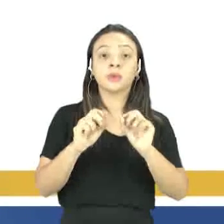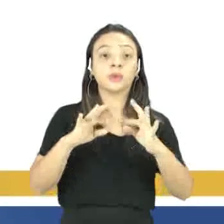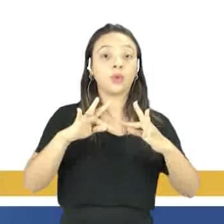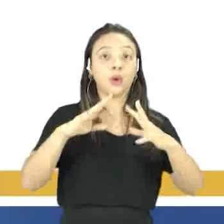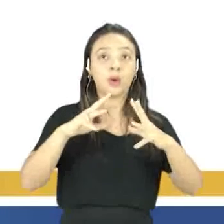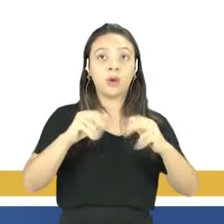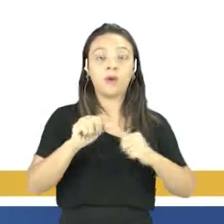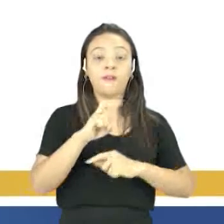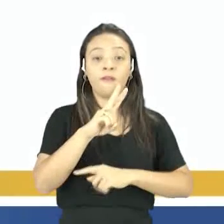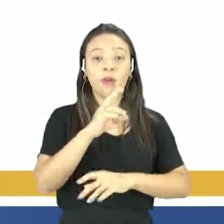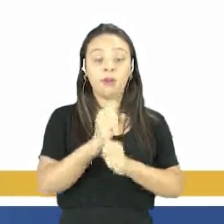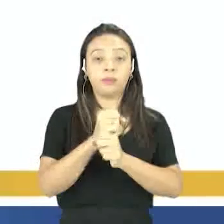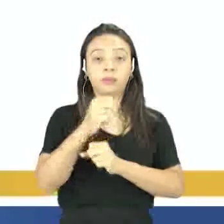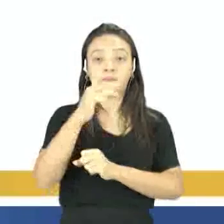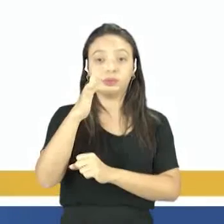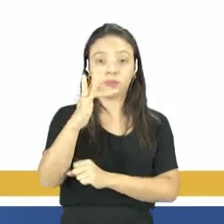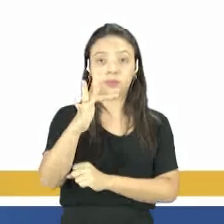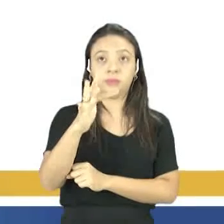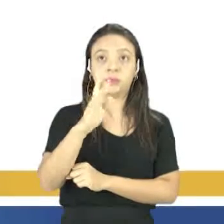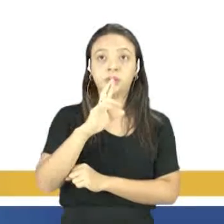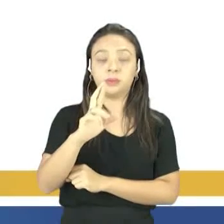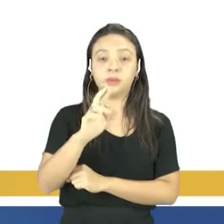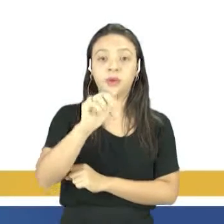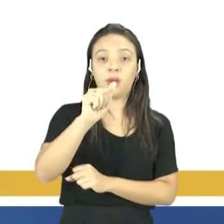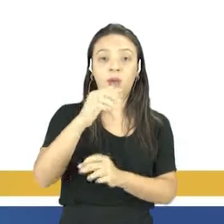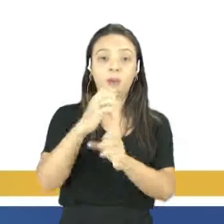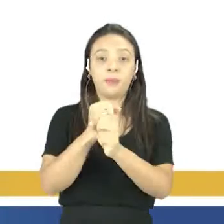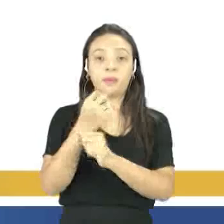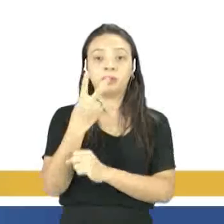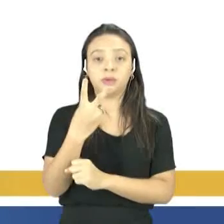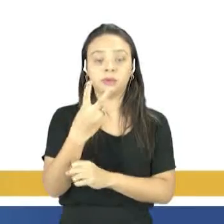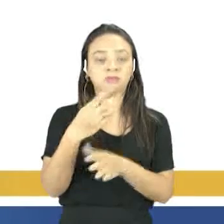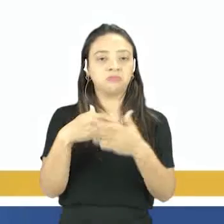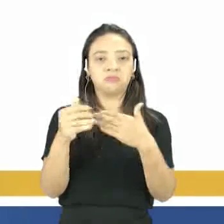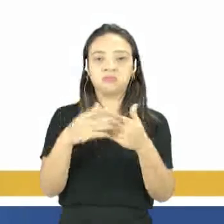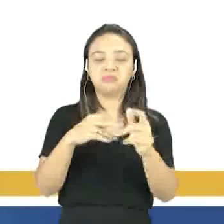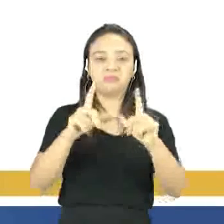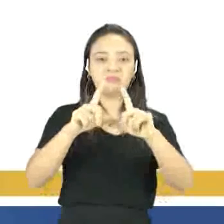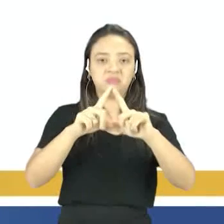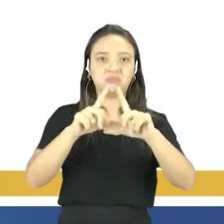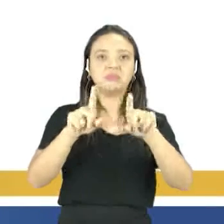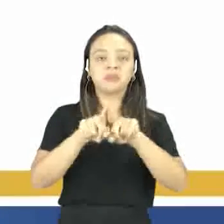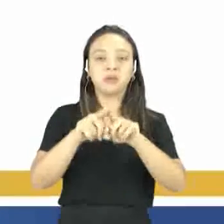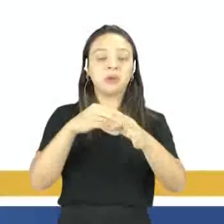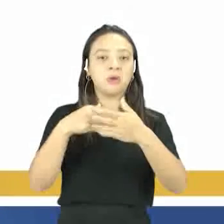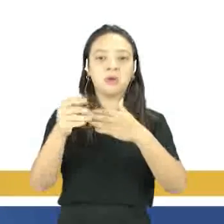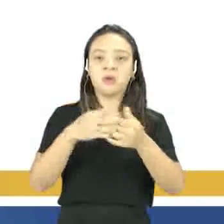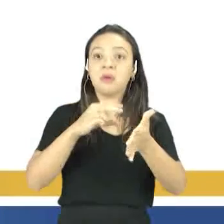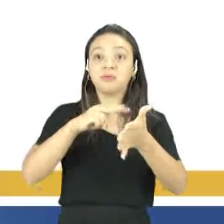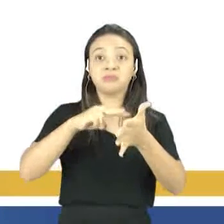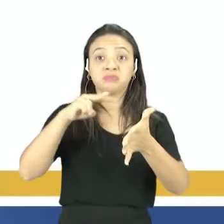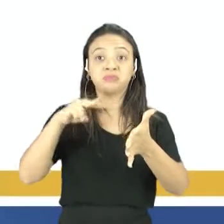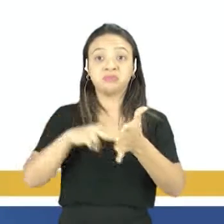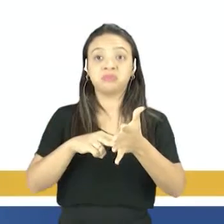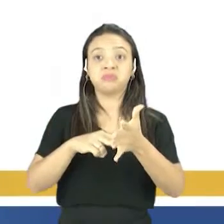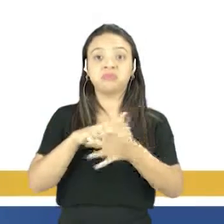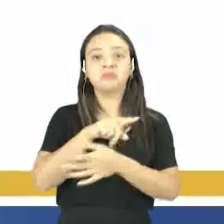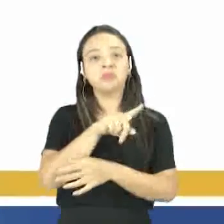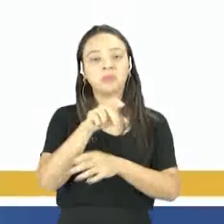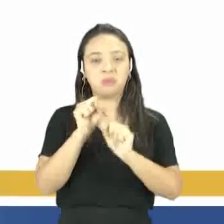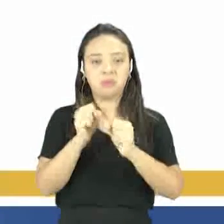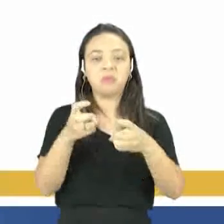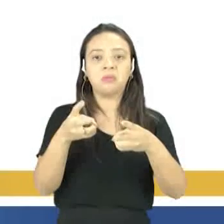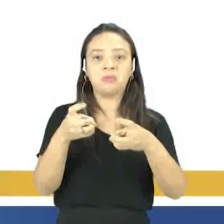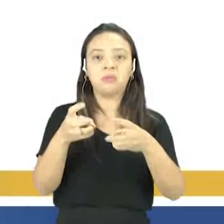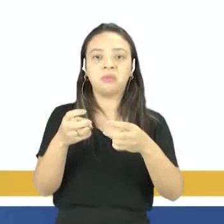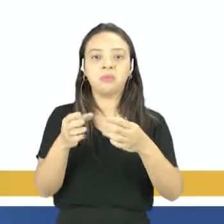casos, V mais F é igual a A mais 2. E isso vai valer para qualquer pirâmide e para qualquer prisma. Você pode fazer o teste aí